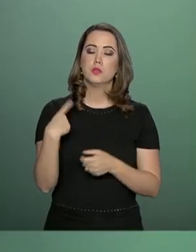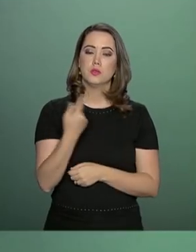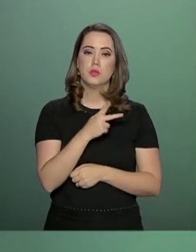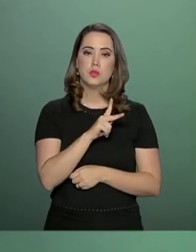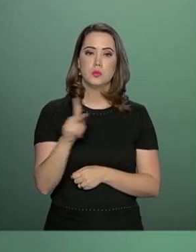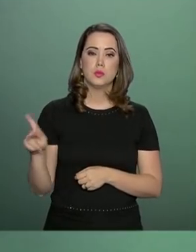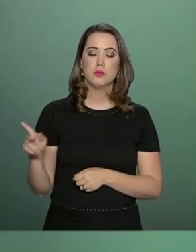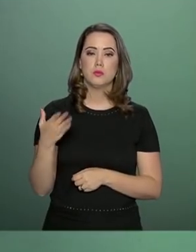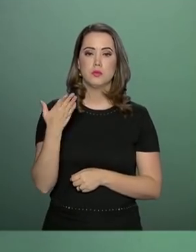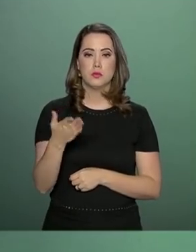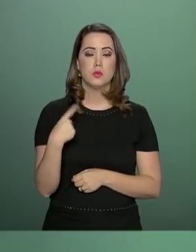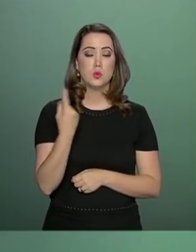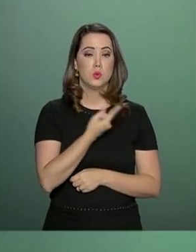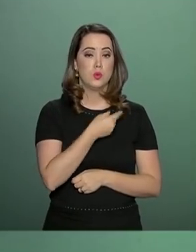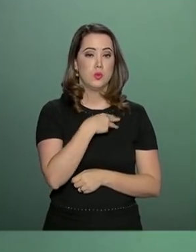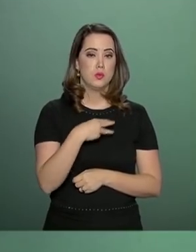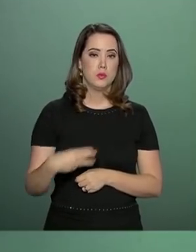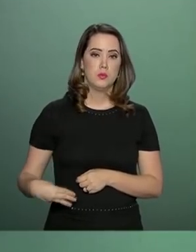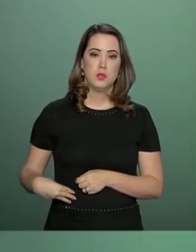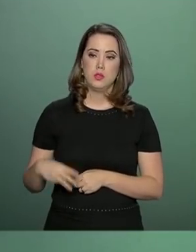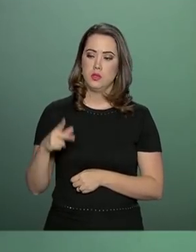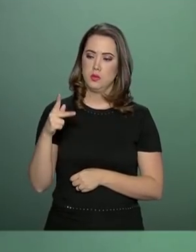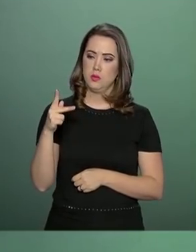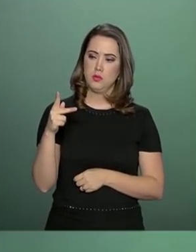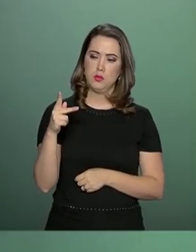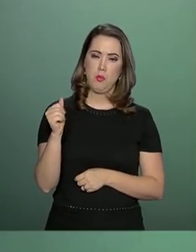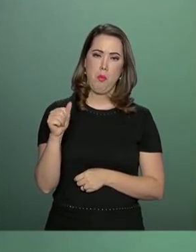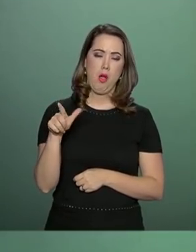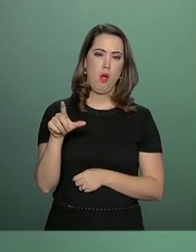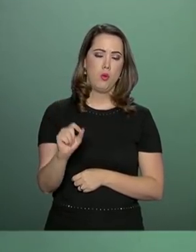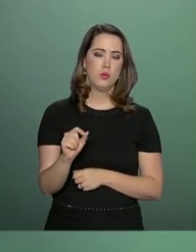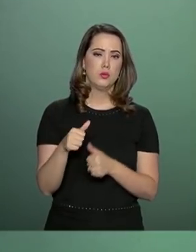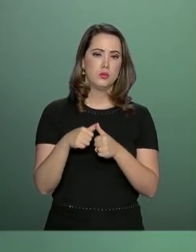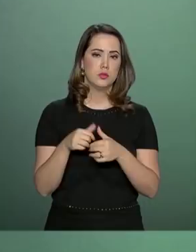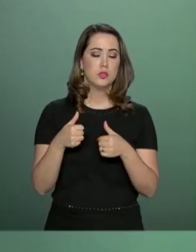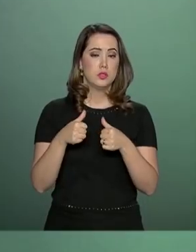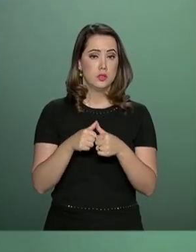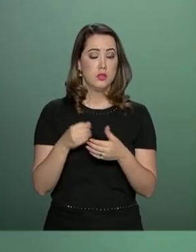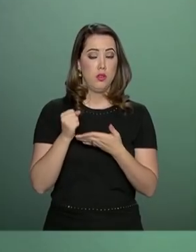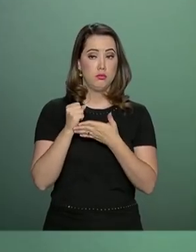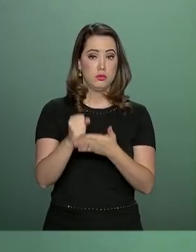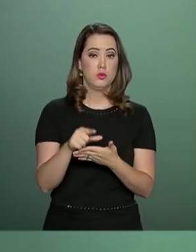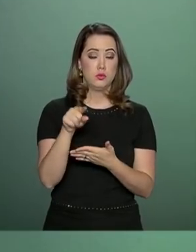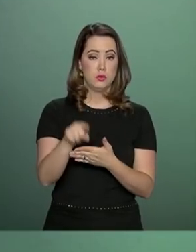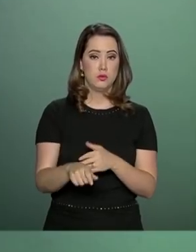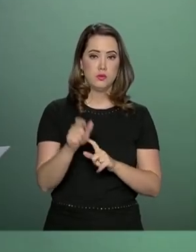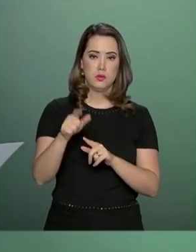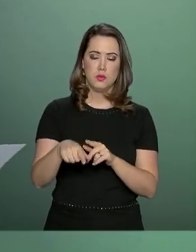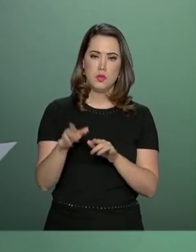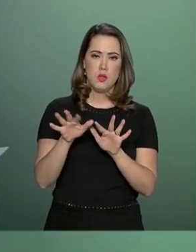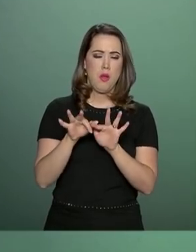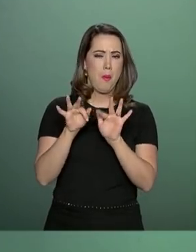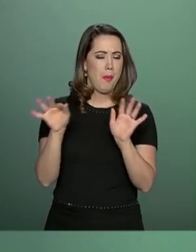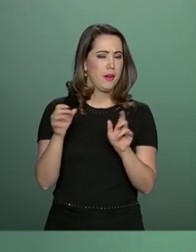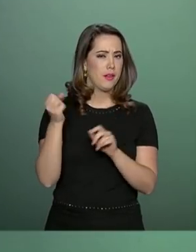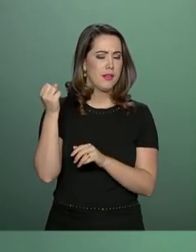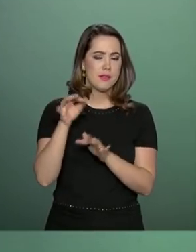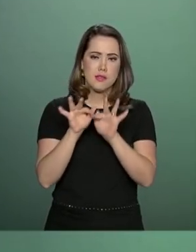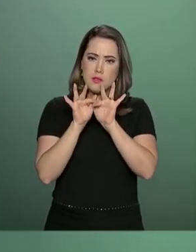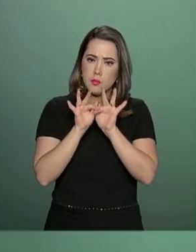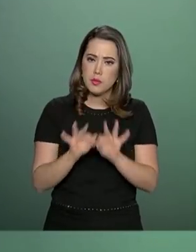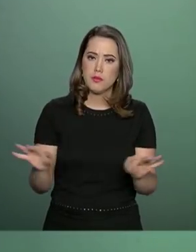presidente, no nosso ministro Paulo Guedes, de se colocar à disposição para descortinar